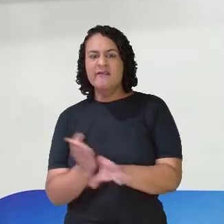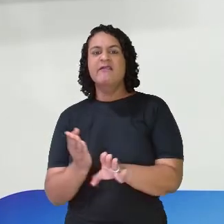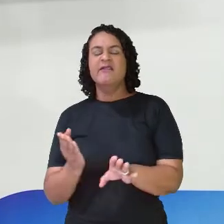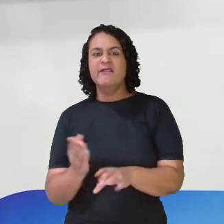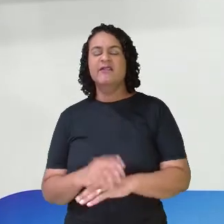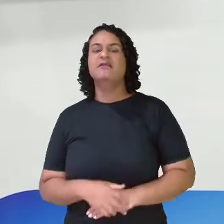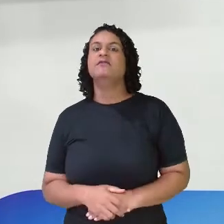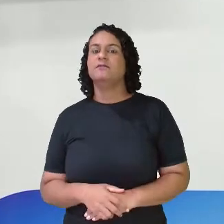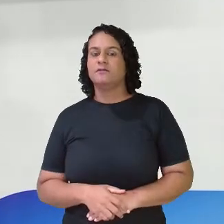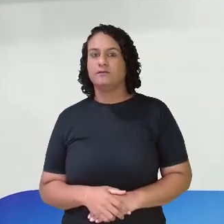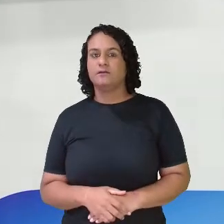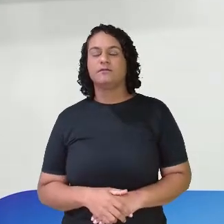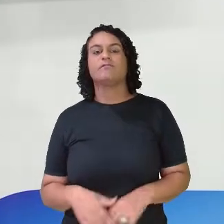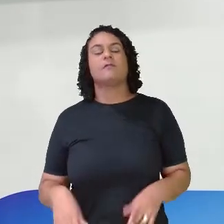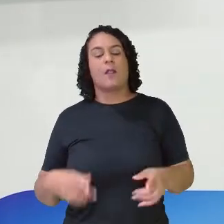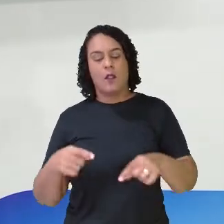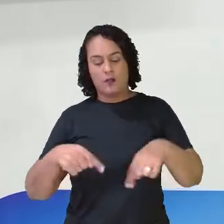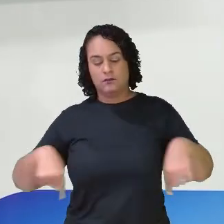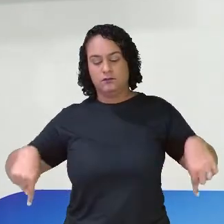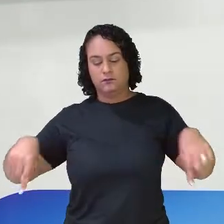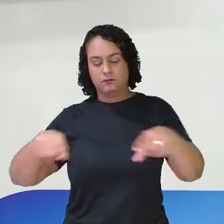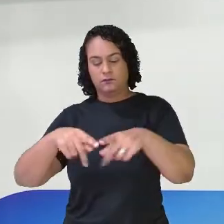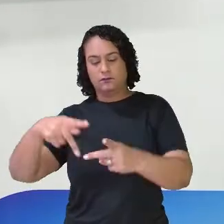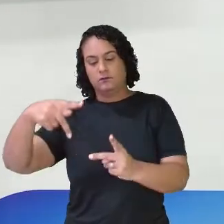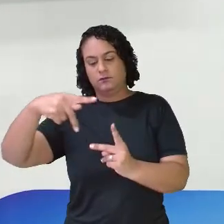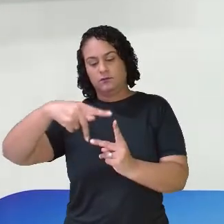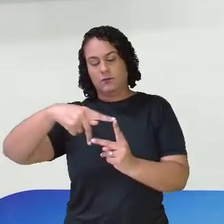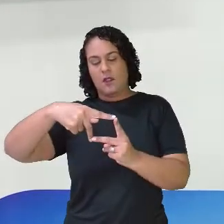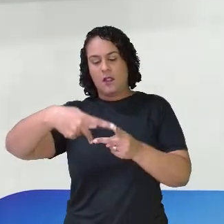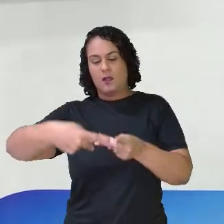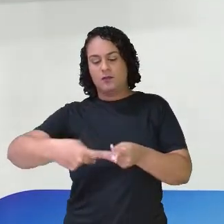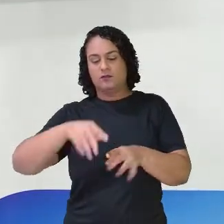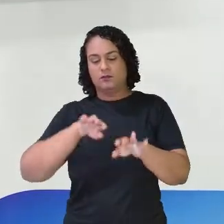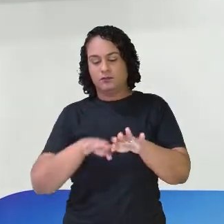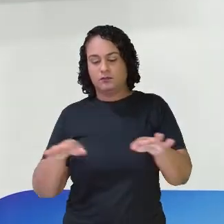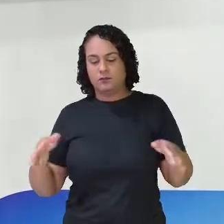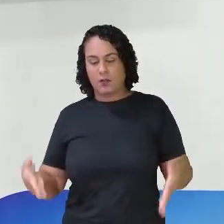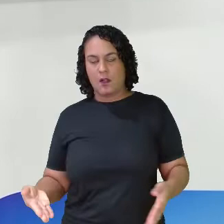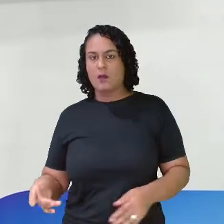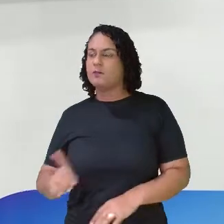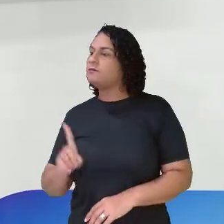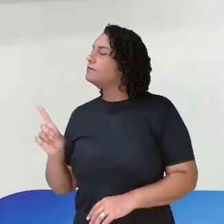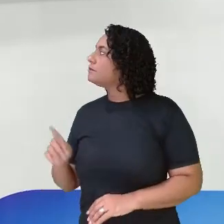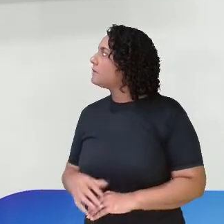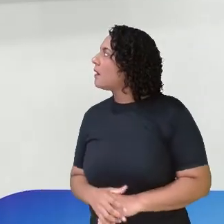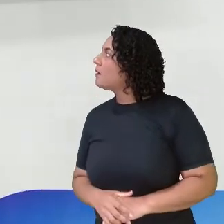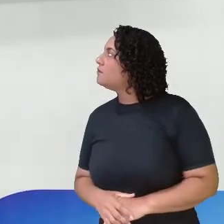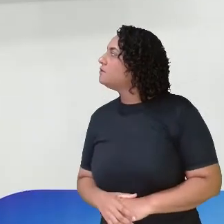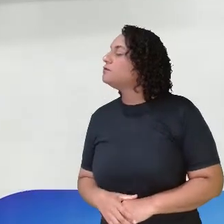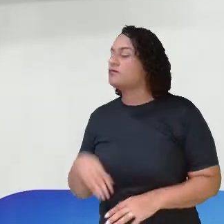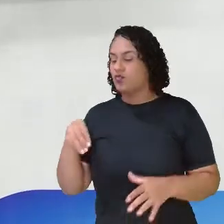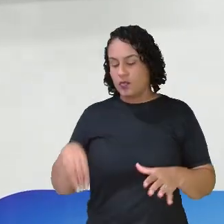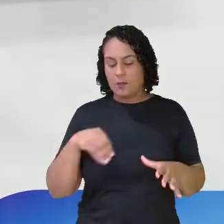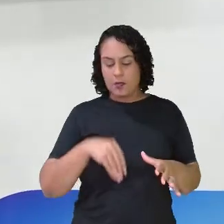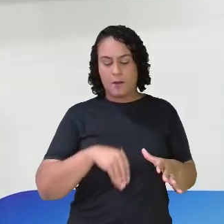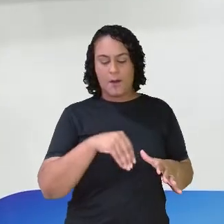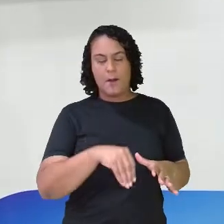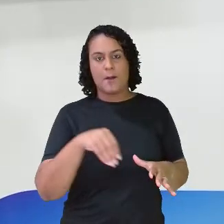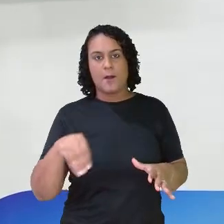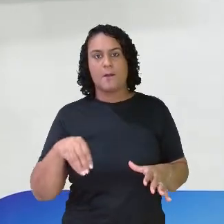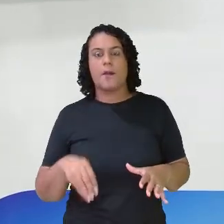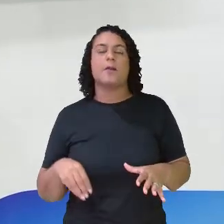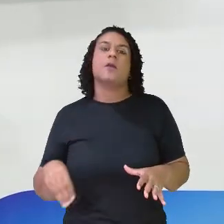o quadrado. Eu trouxe o tabuleiro, né? Um destaque importante